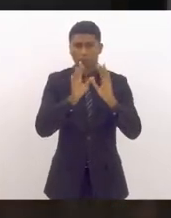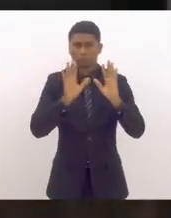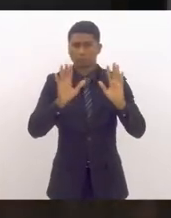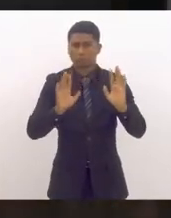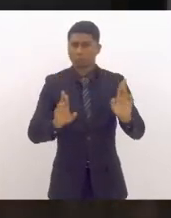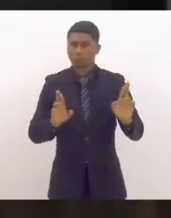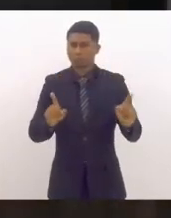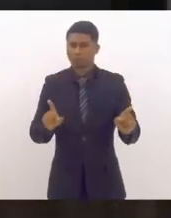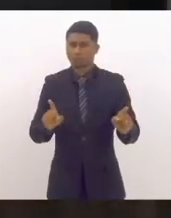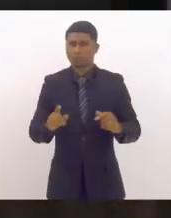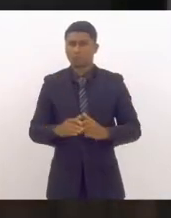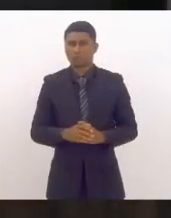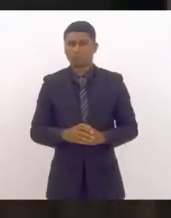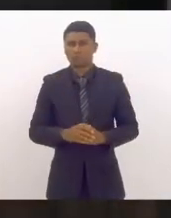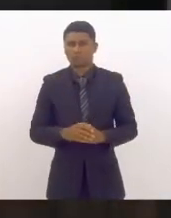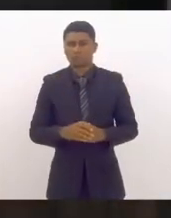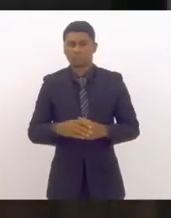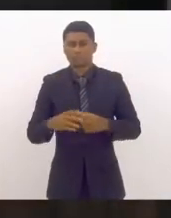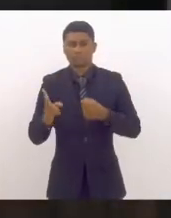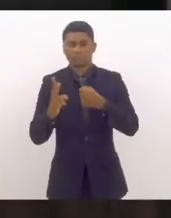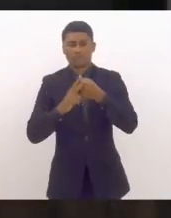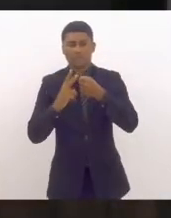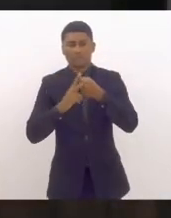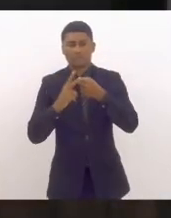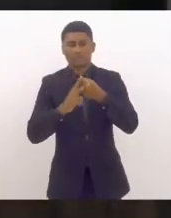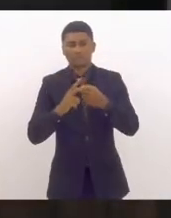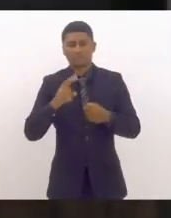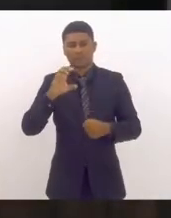O verbo coonestar existe, presidente. Eu não sei. Eu